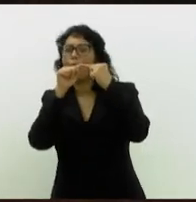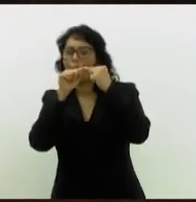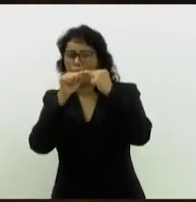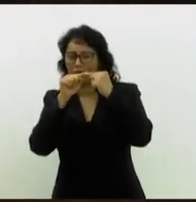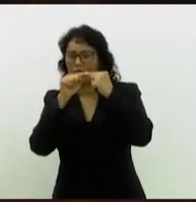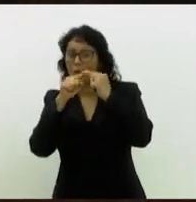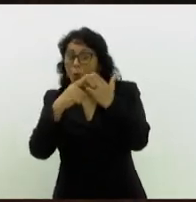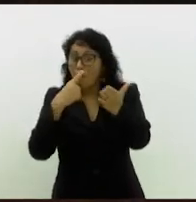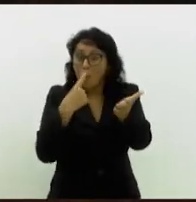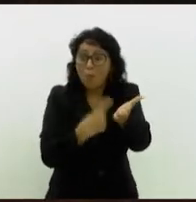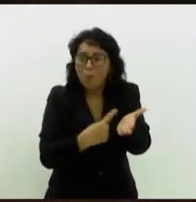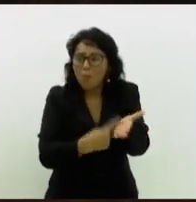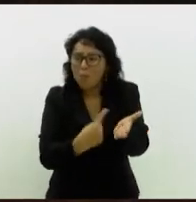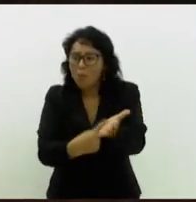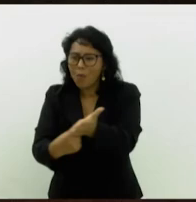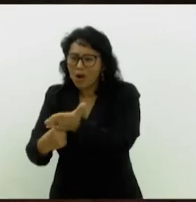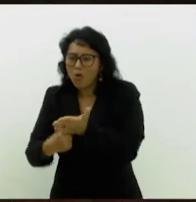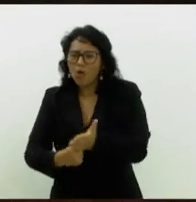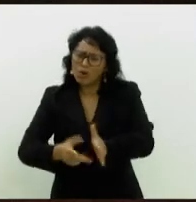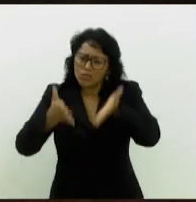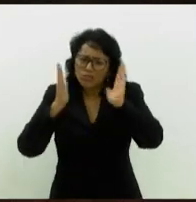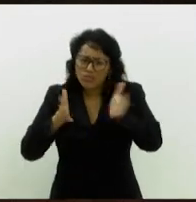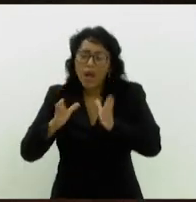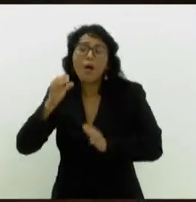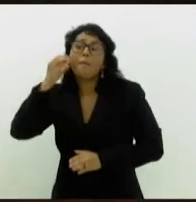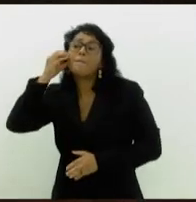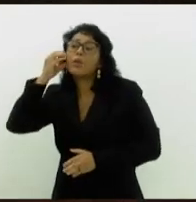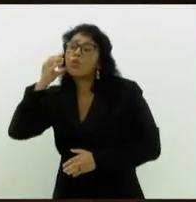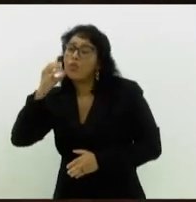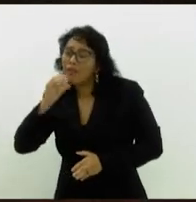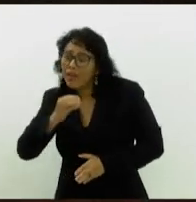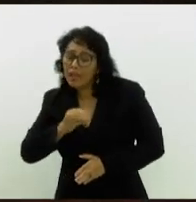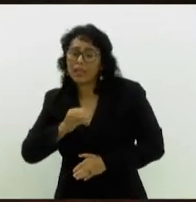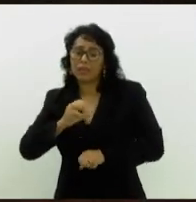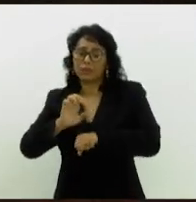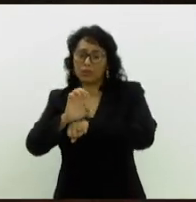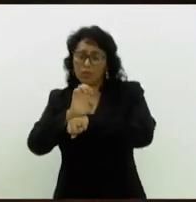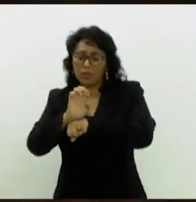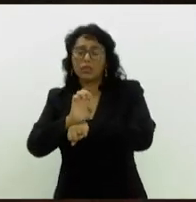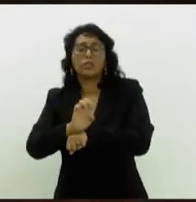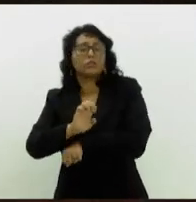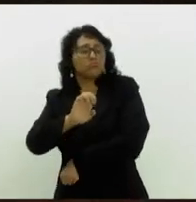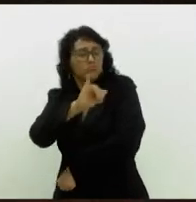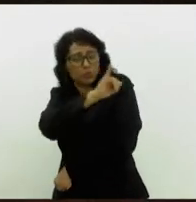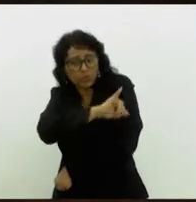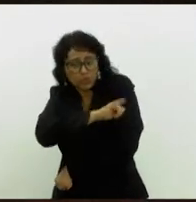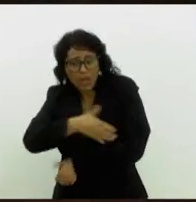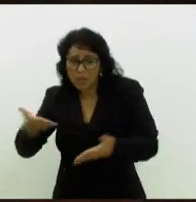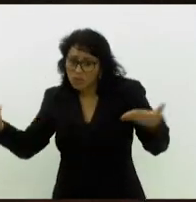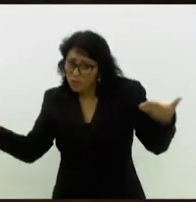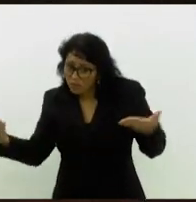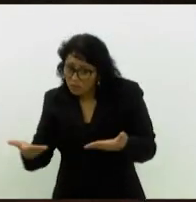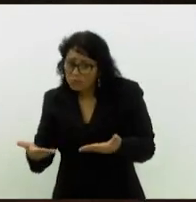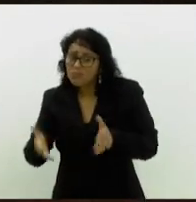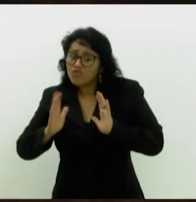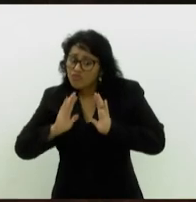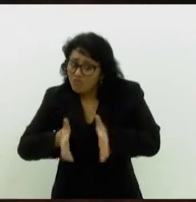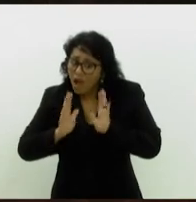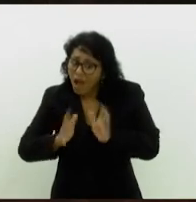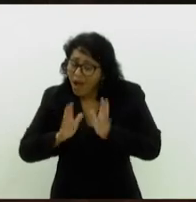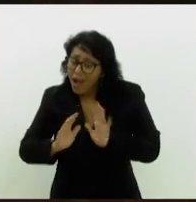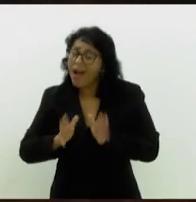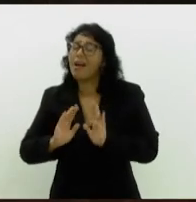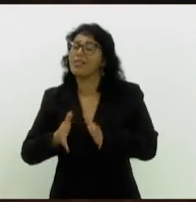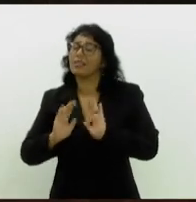casa pelo governador do Estado portanto o argumento de que a lei ela é autorizativa